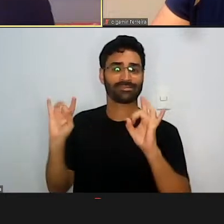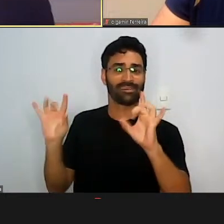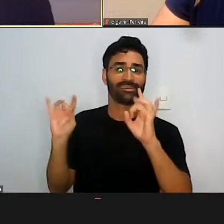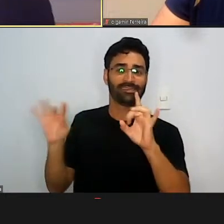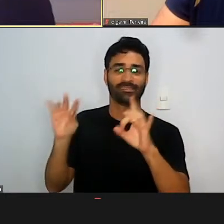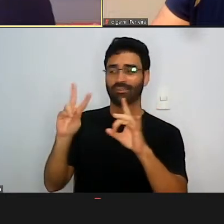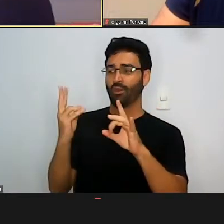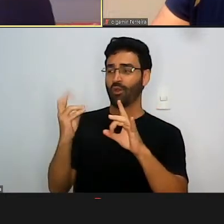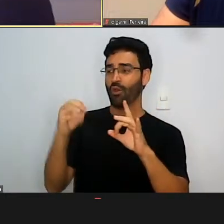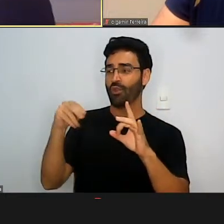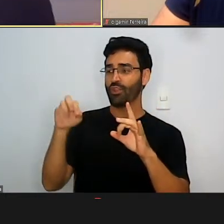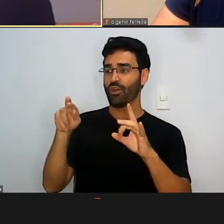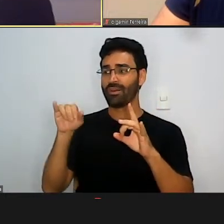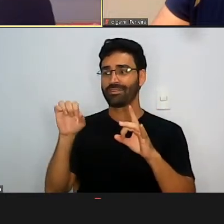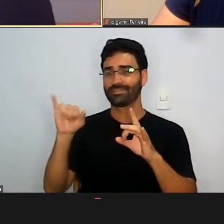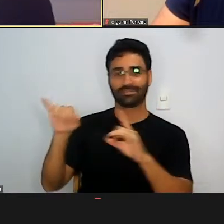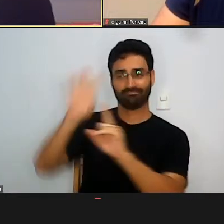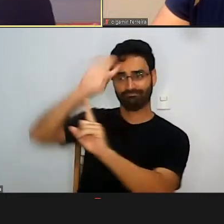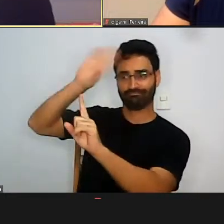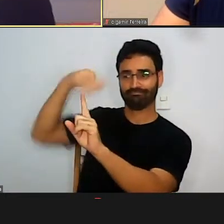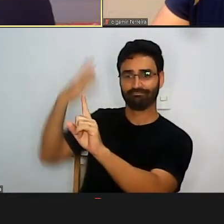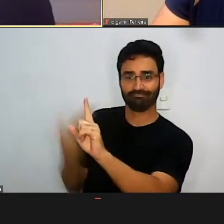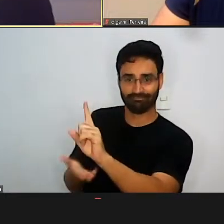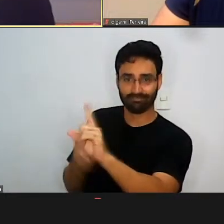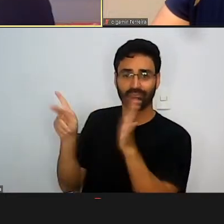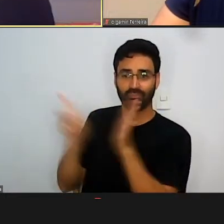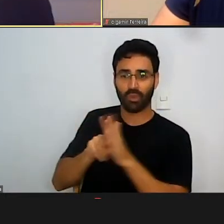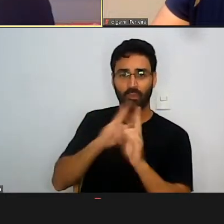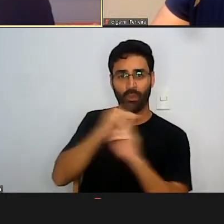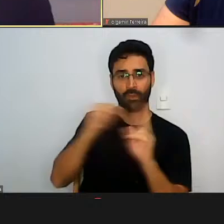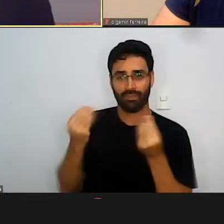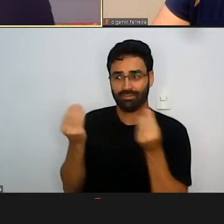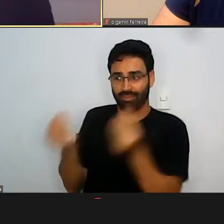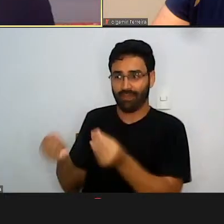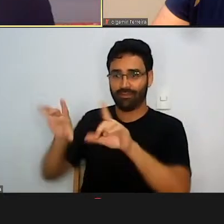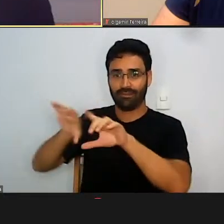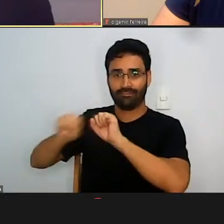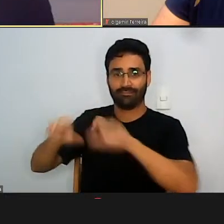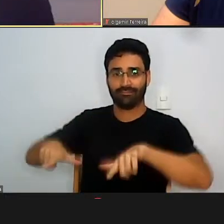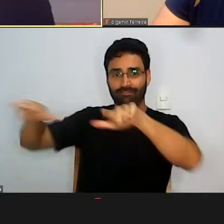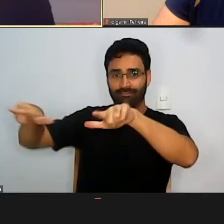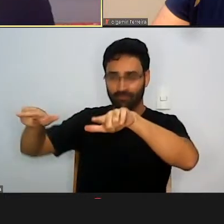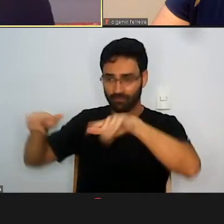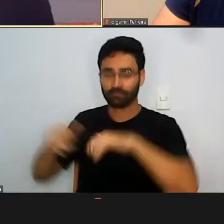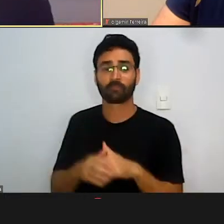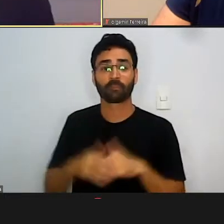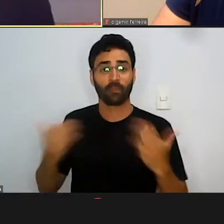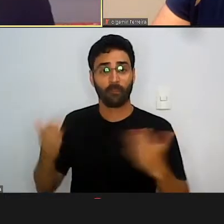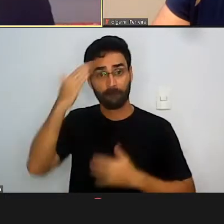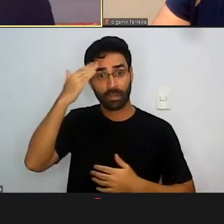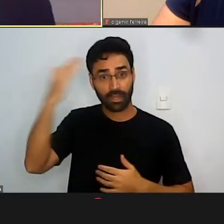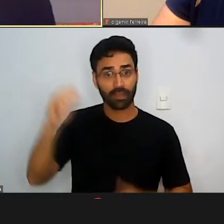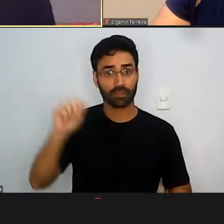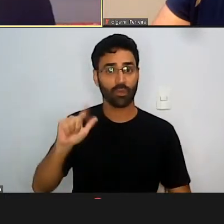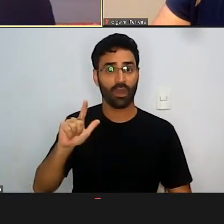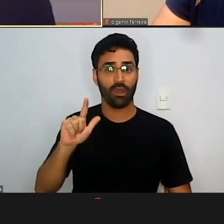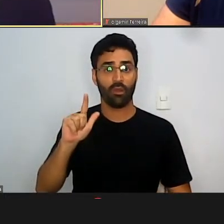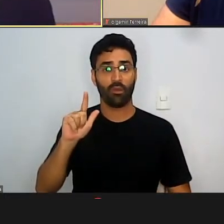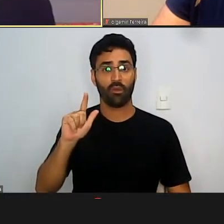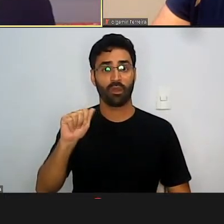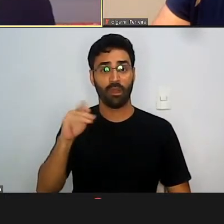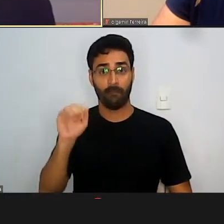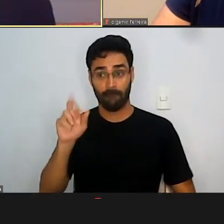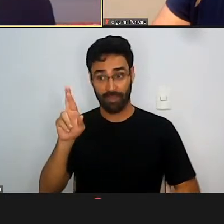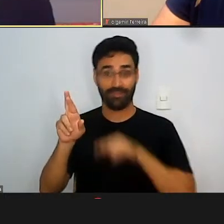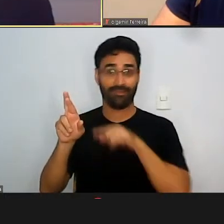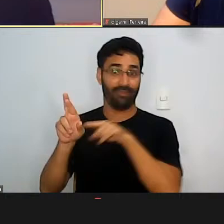Brasília. Então, eu gostaria de agradecer de modo muito especial à professora Ugamira Mansi, que colaborou para que esse sonho, que é